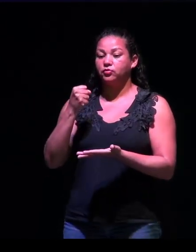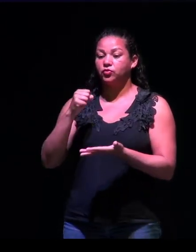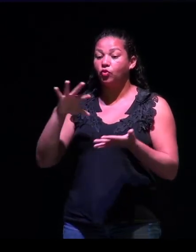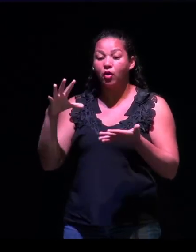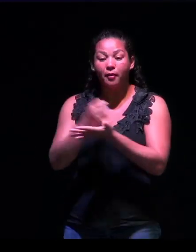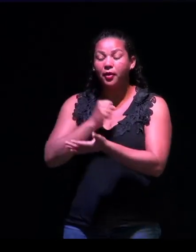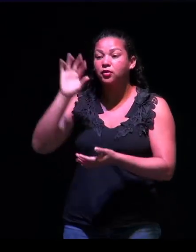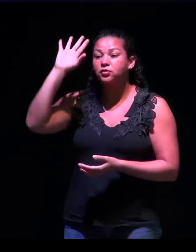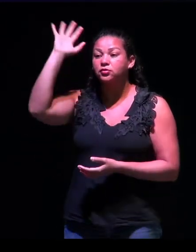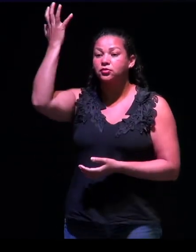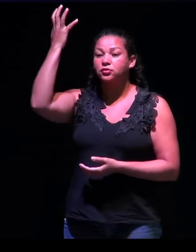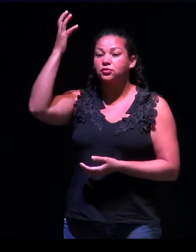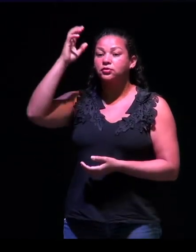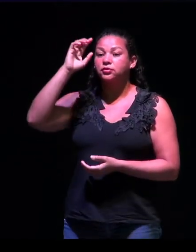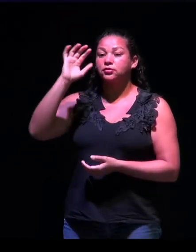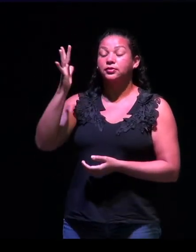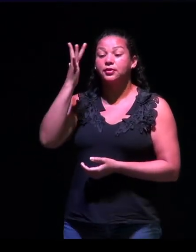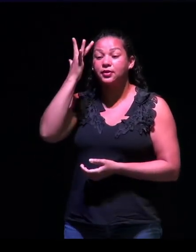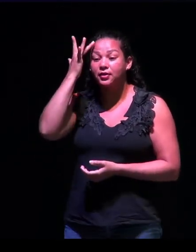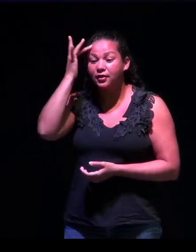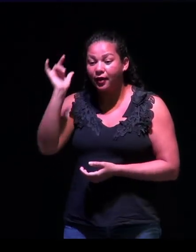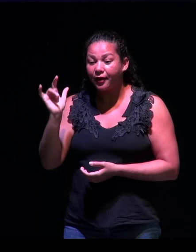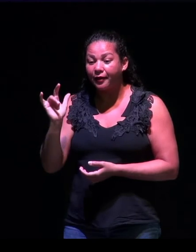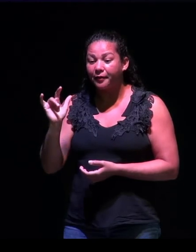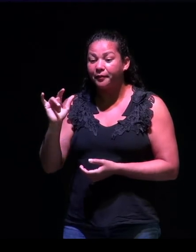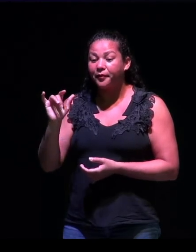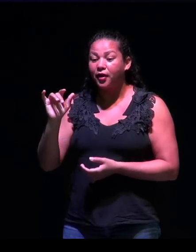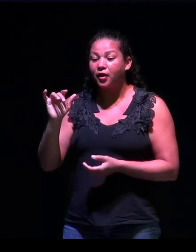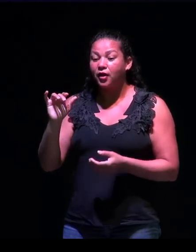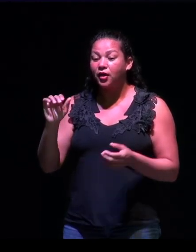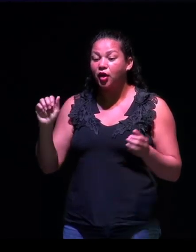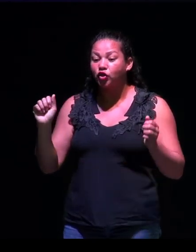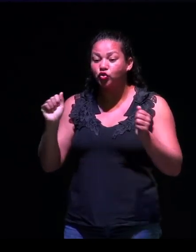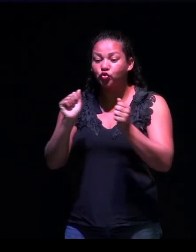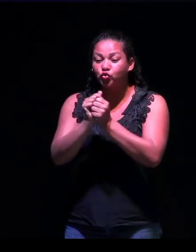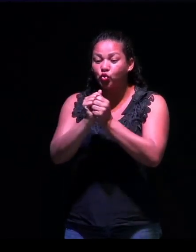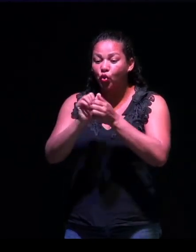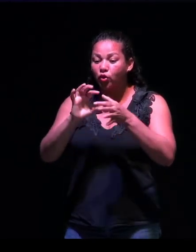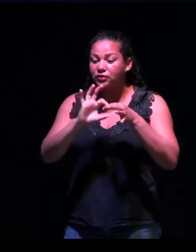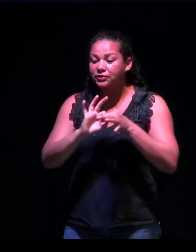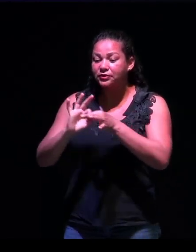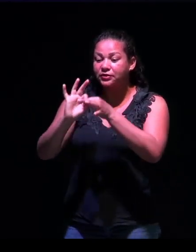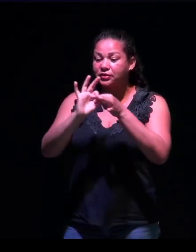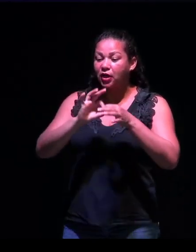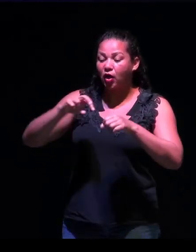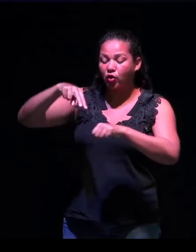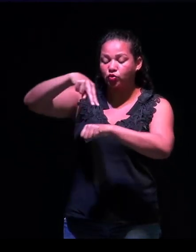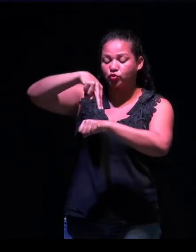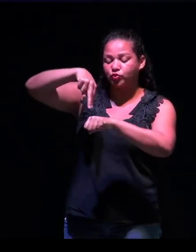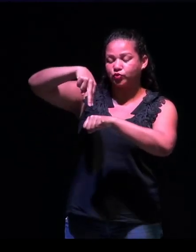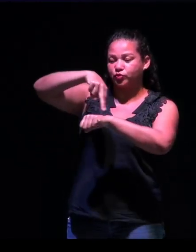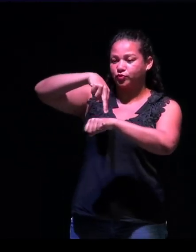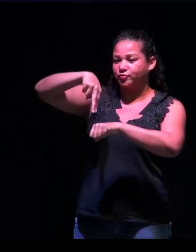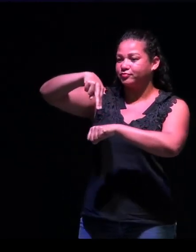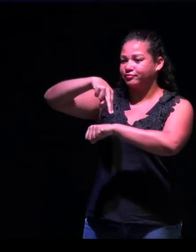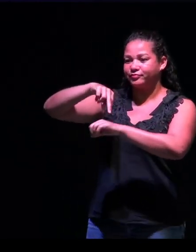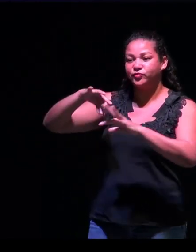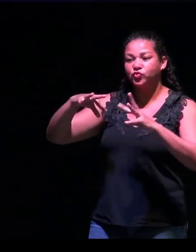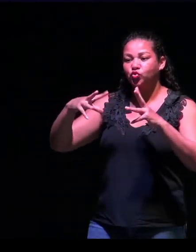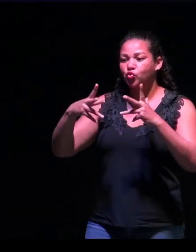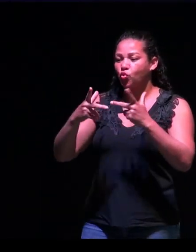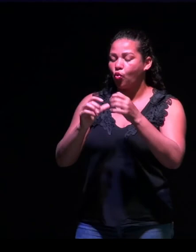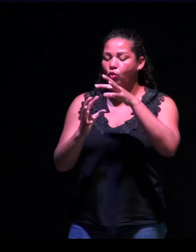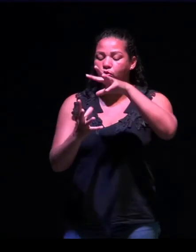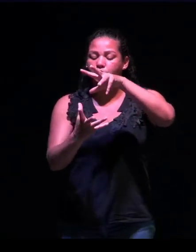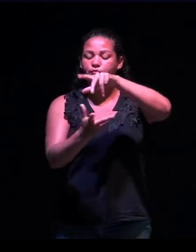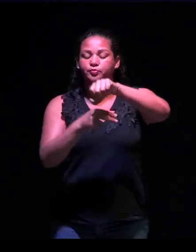acontecer, amanhã as nações vão se unir e dizer: gente, o caos que esse mundo virou, quando eles verem que